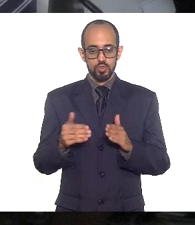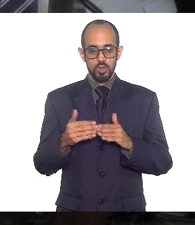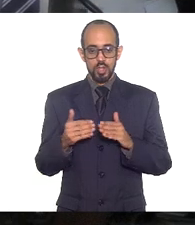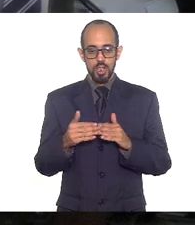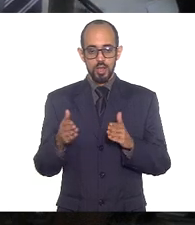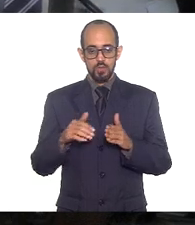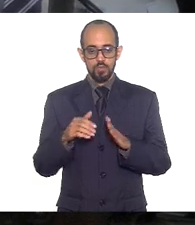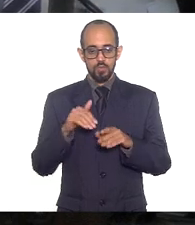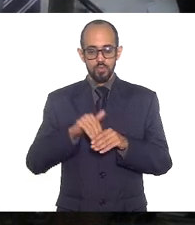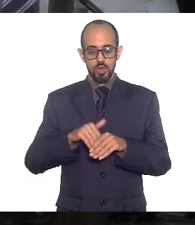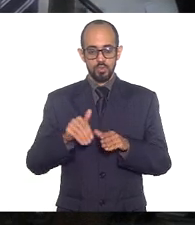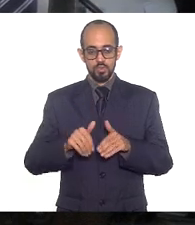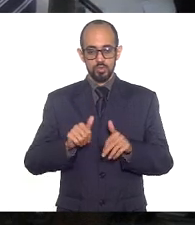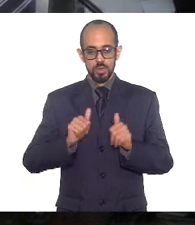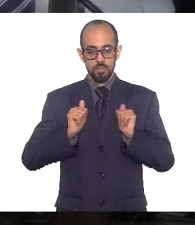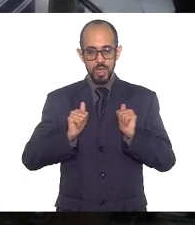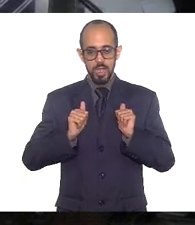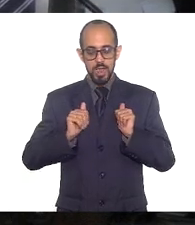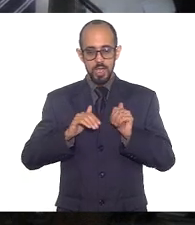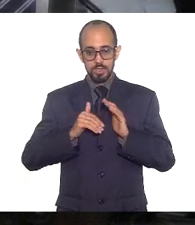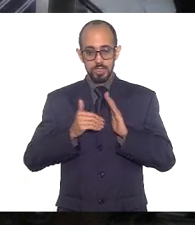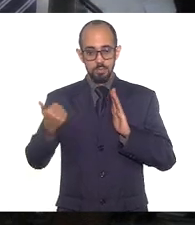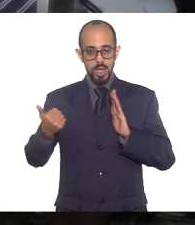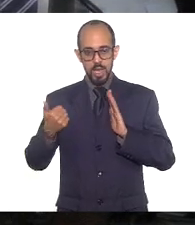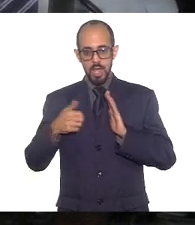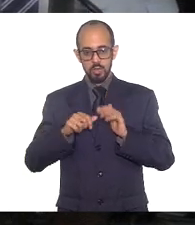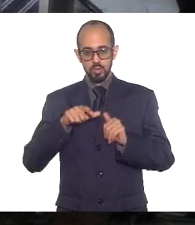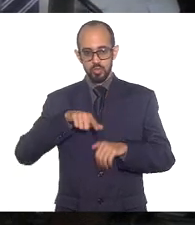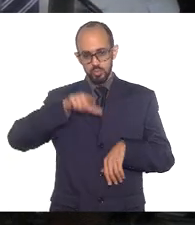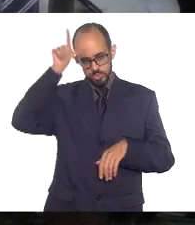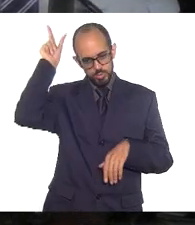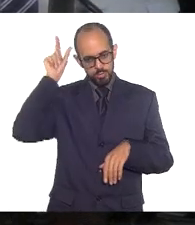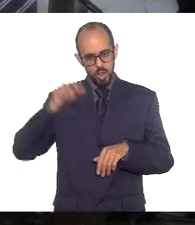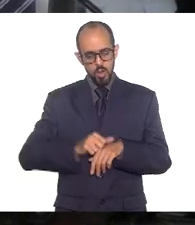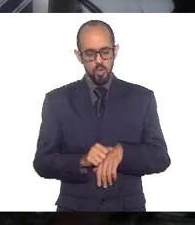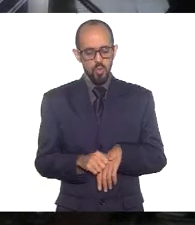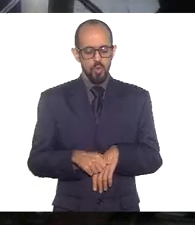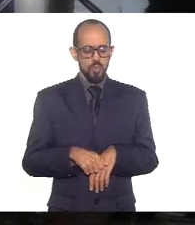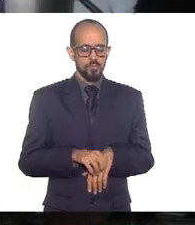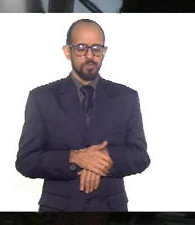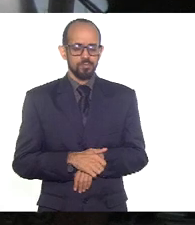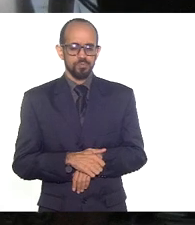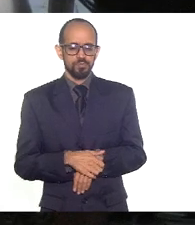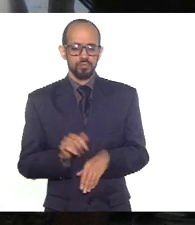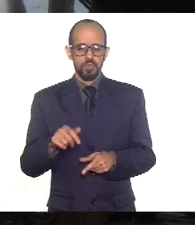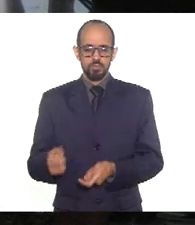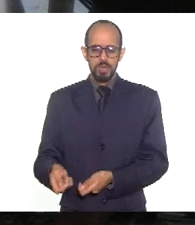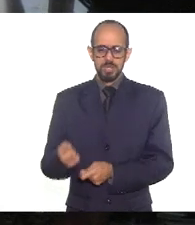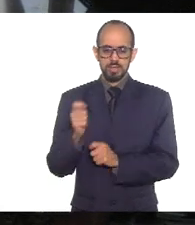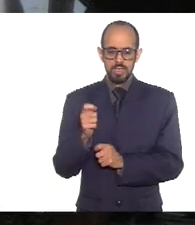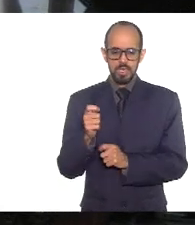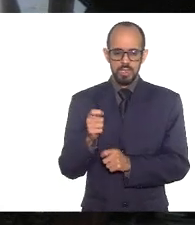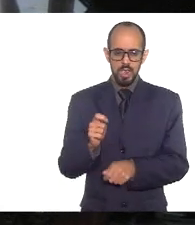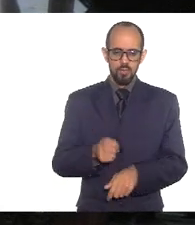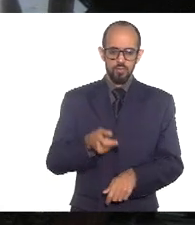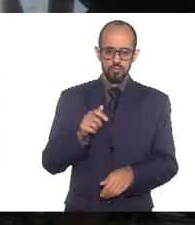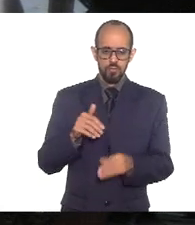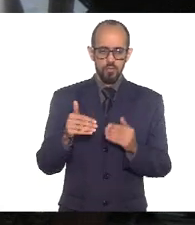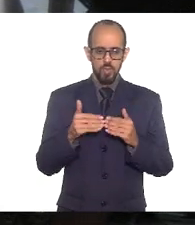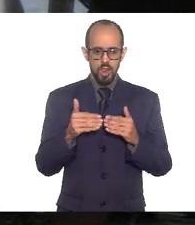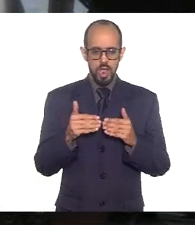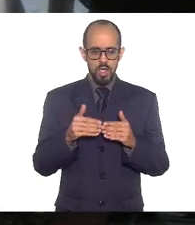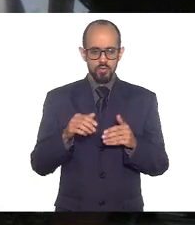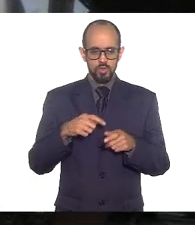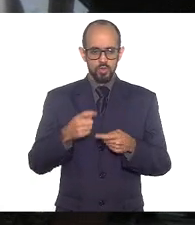voto em separado falei condicionalidade Deputado Municipal de agricultura pecuária e política Rural agrada e Pesqueira favorável deixa o nome desse comércio